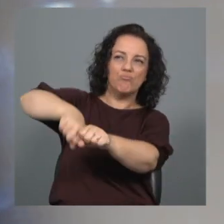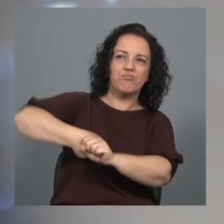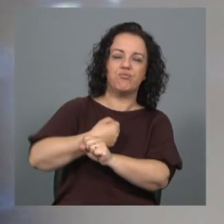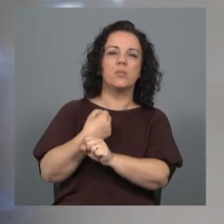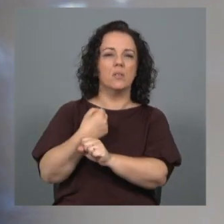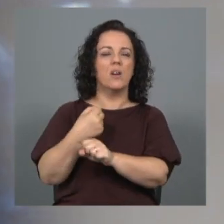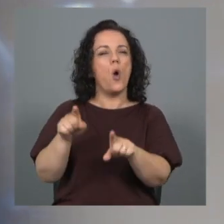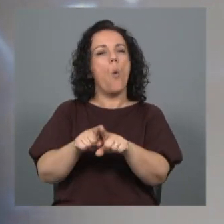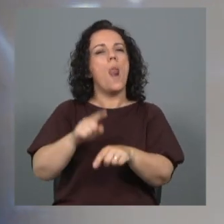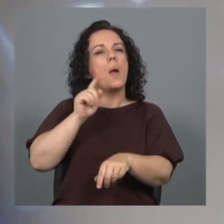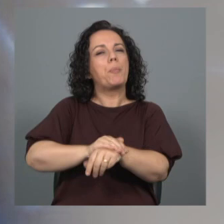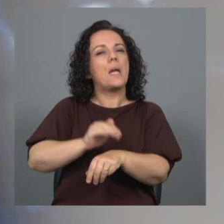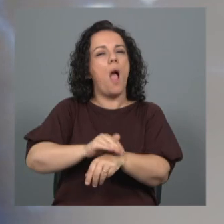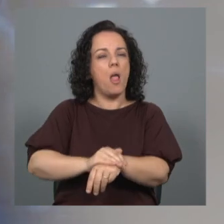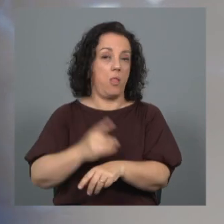Papa Francisco fala nisso.